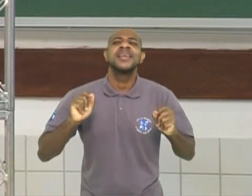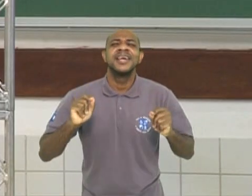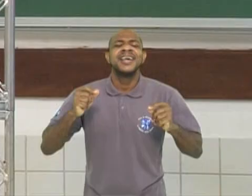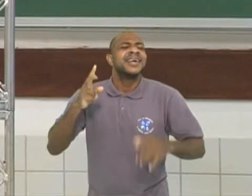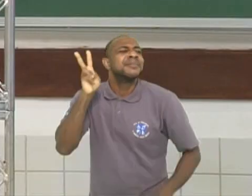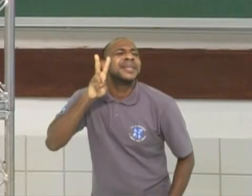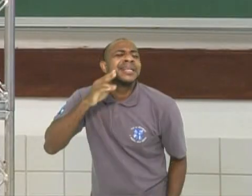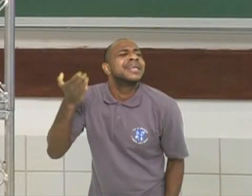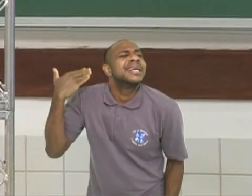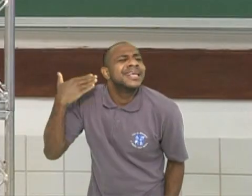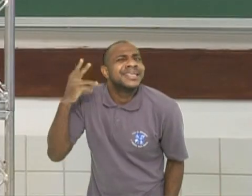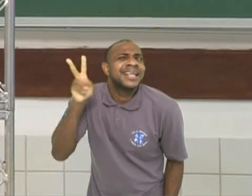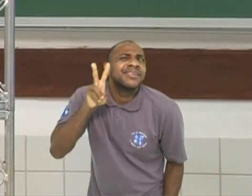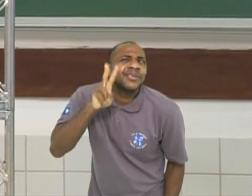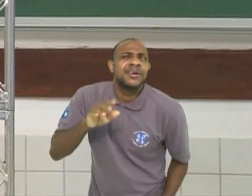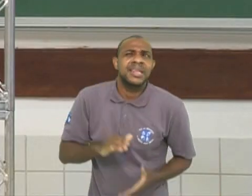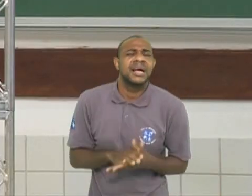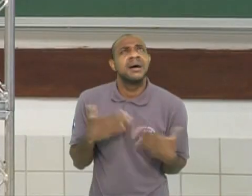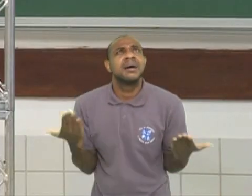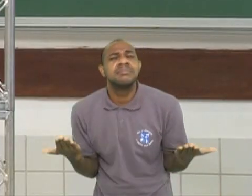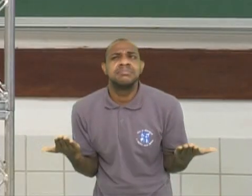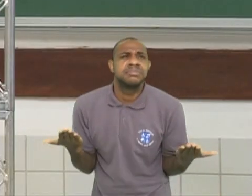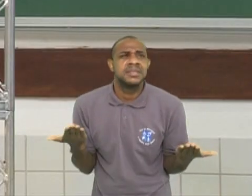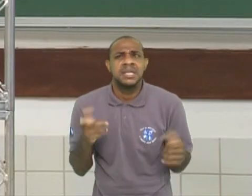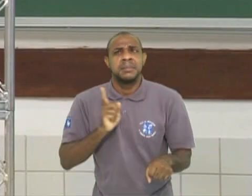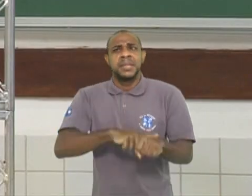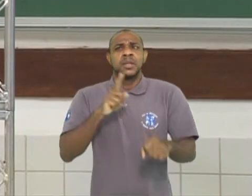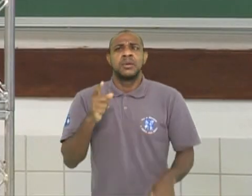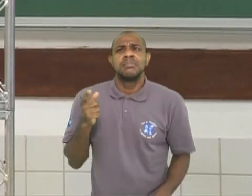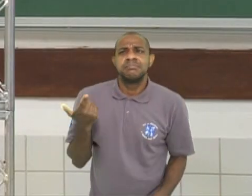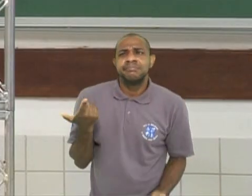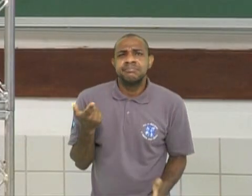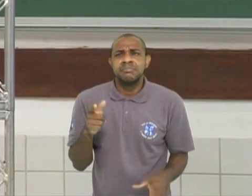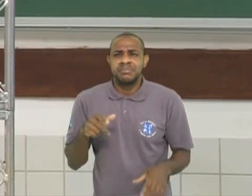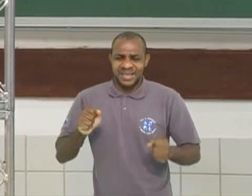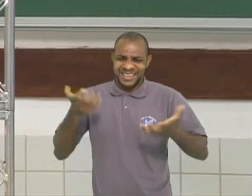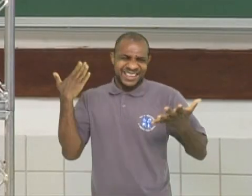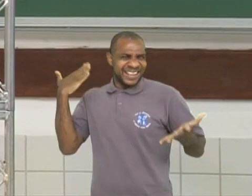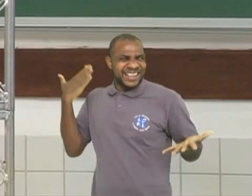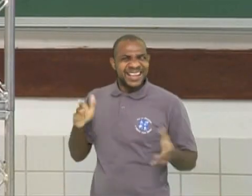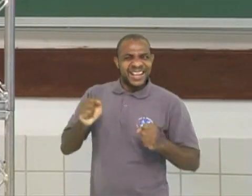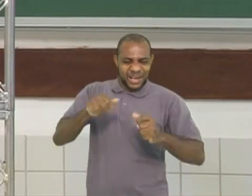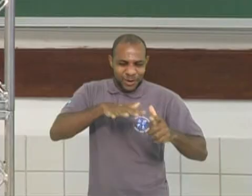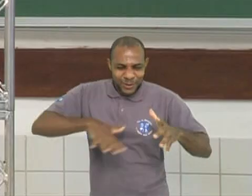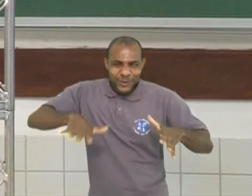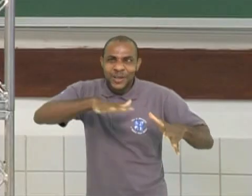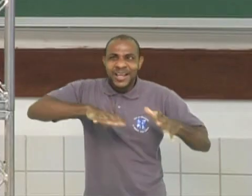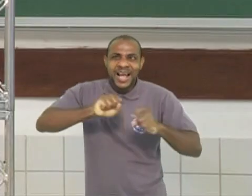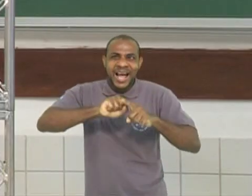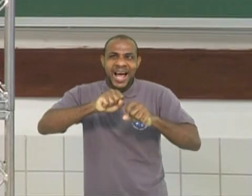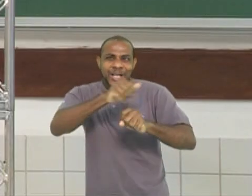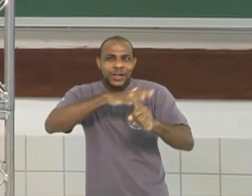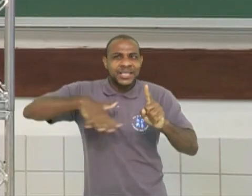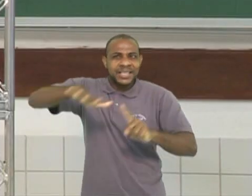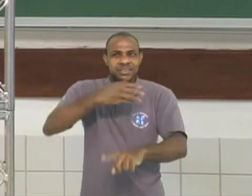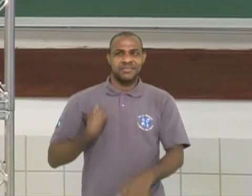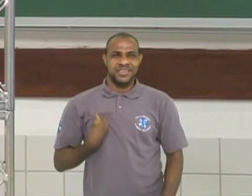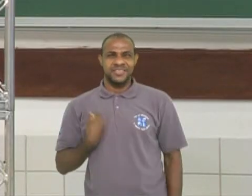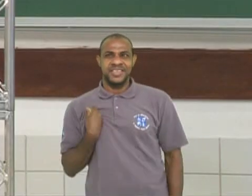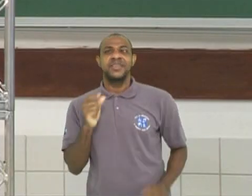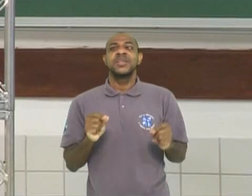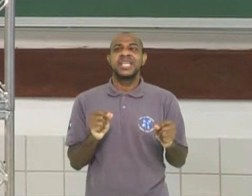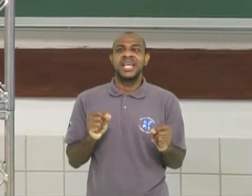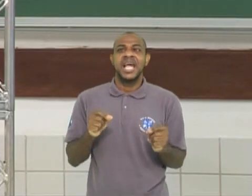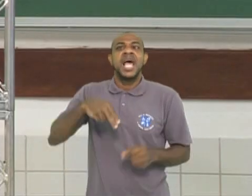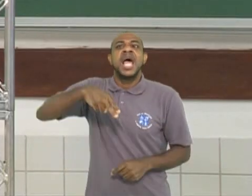um pouquinho na história, né? Então, num primeiro momento, a sociedade, o homem, ele vivia de forma